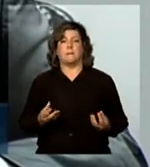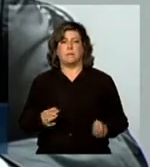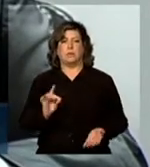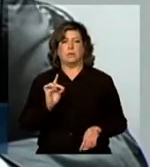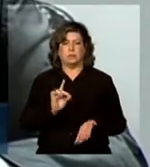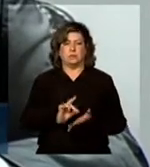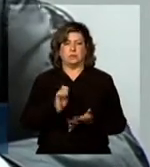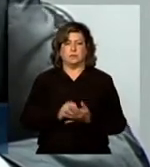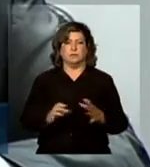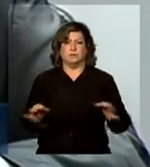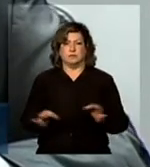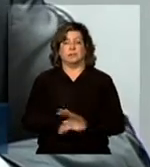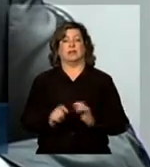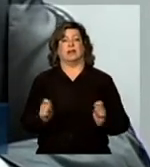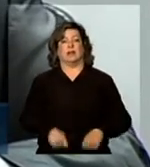e eu acredito que deverá